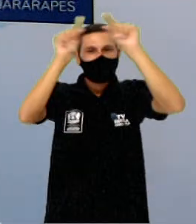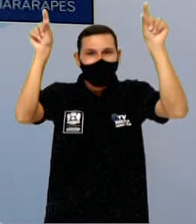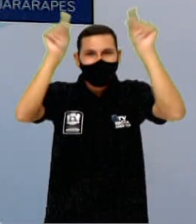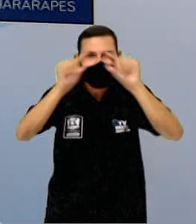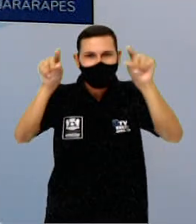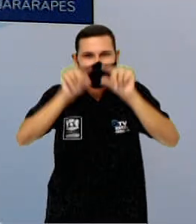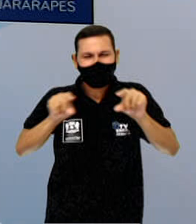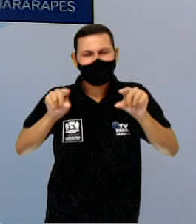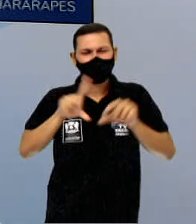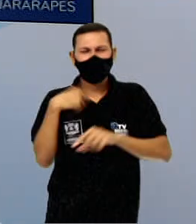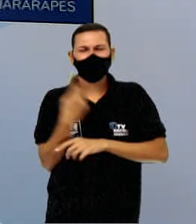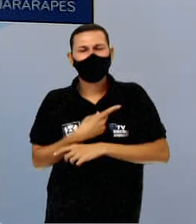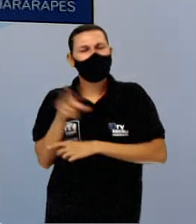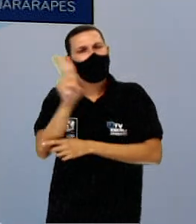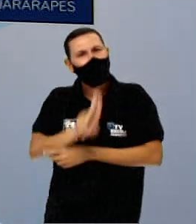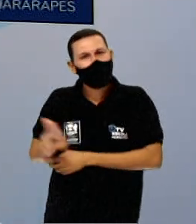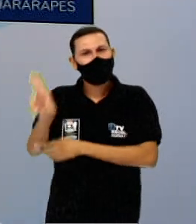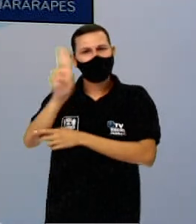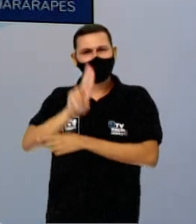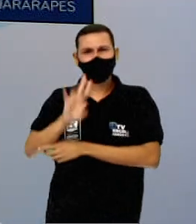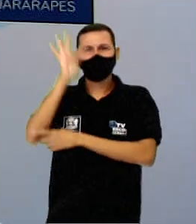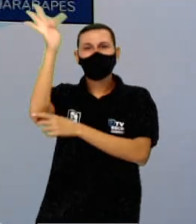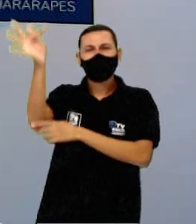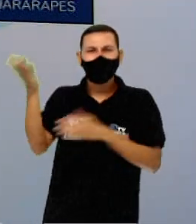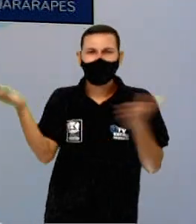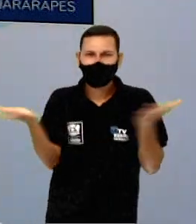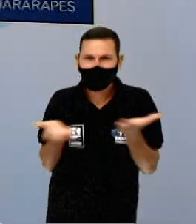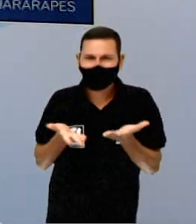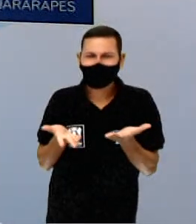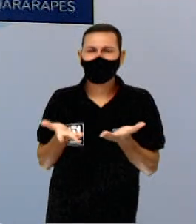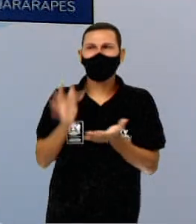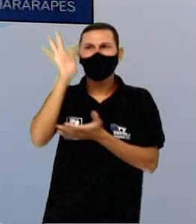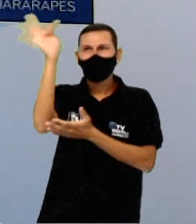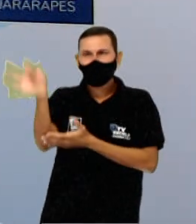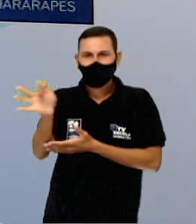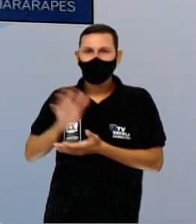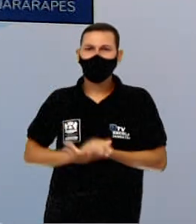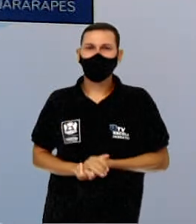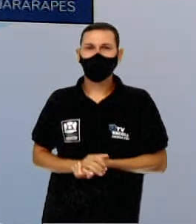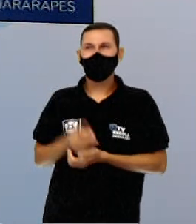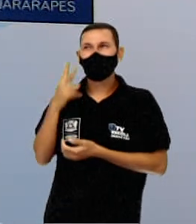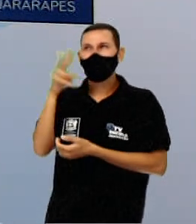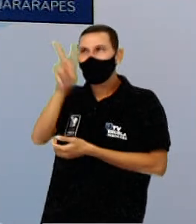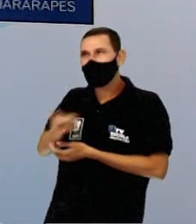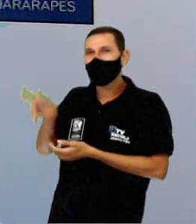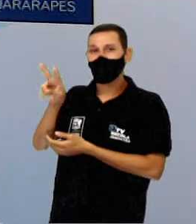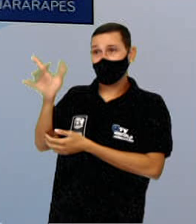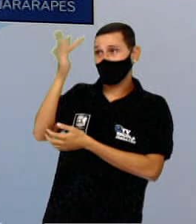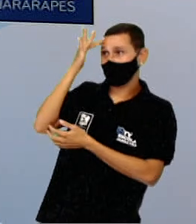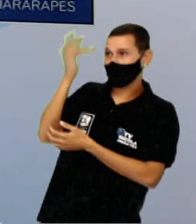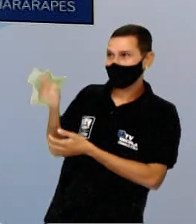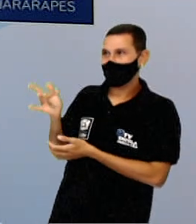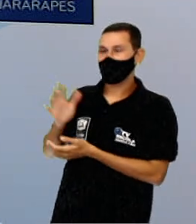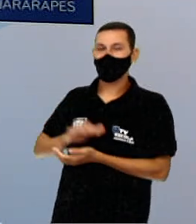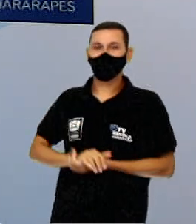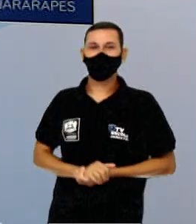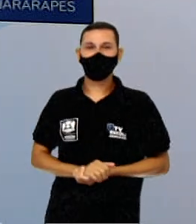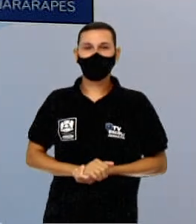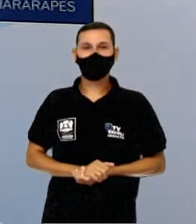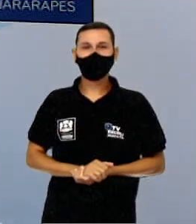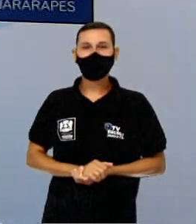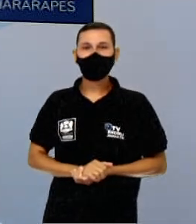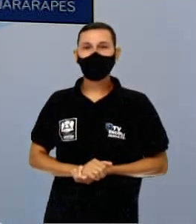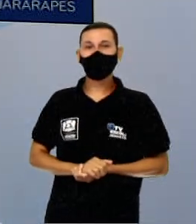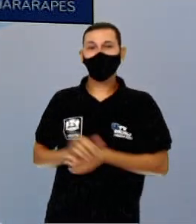costumamos usar com futuro imediato são essas aqui é são expressões de um futuro mesmo tumor ou o que é amanhã next week